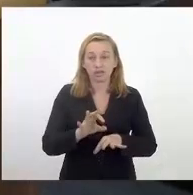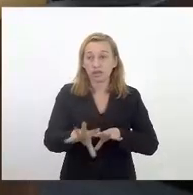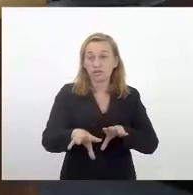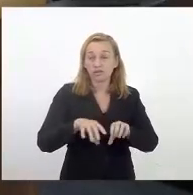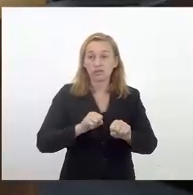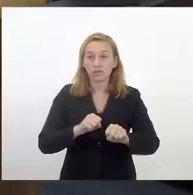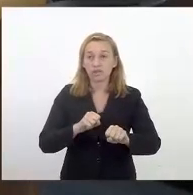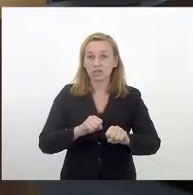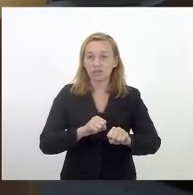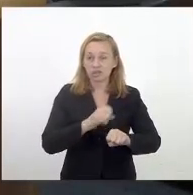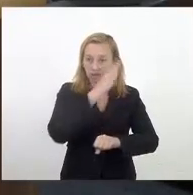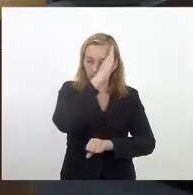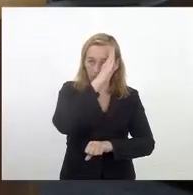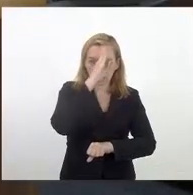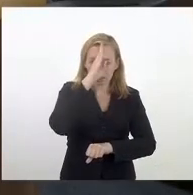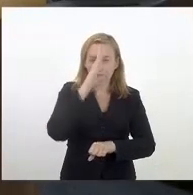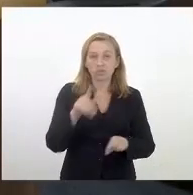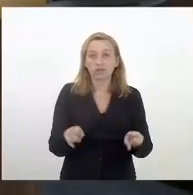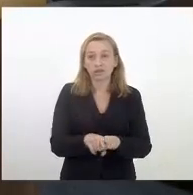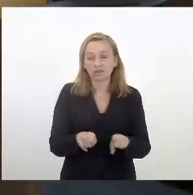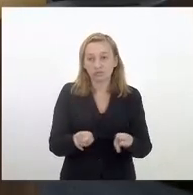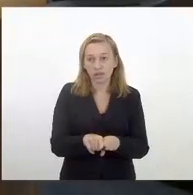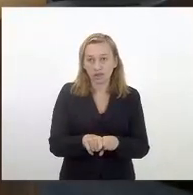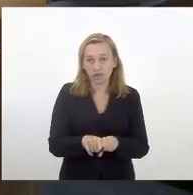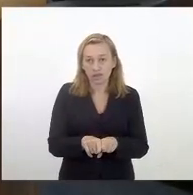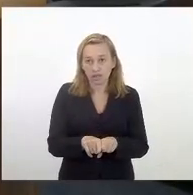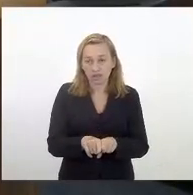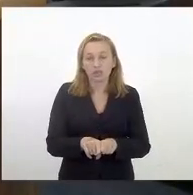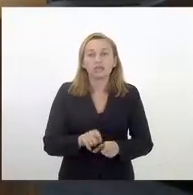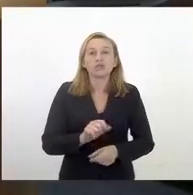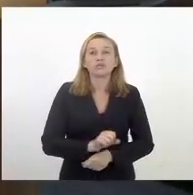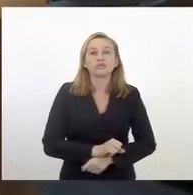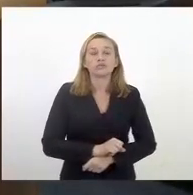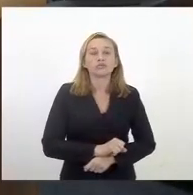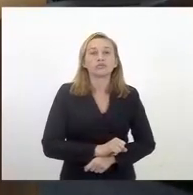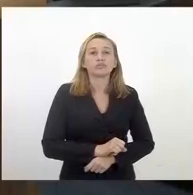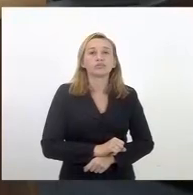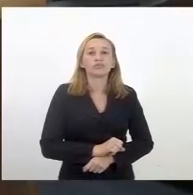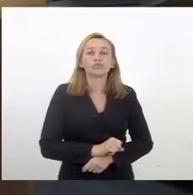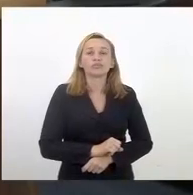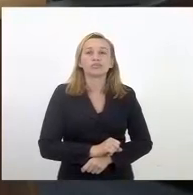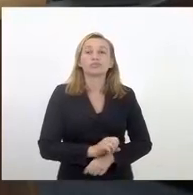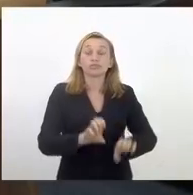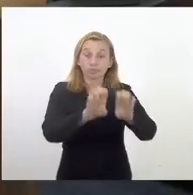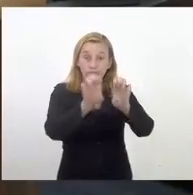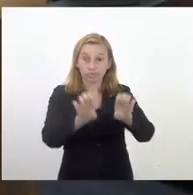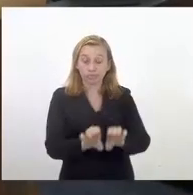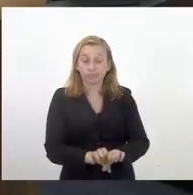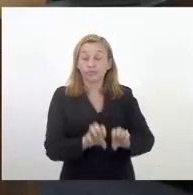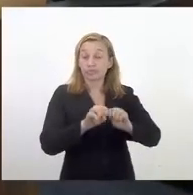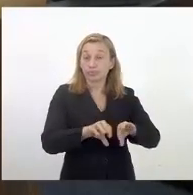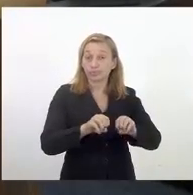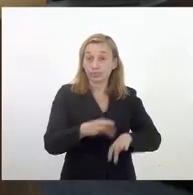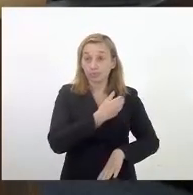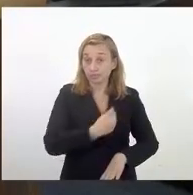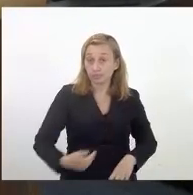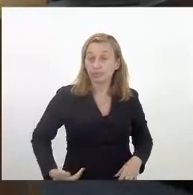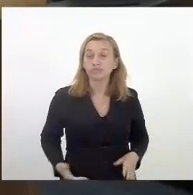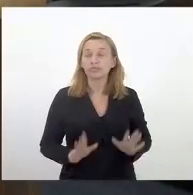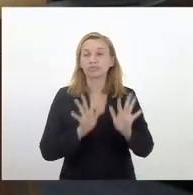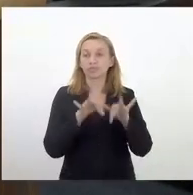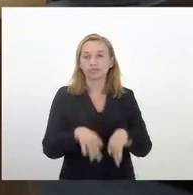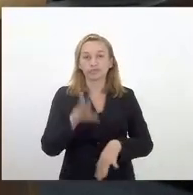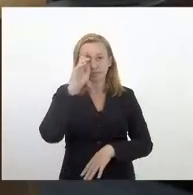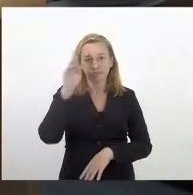formação acadêmica Nem mesmo através da da estrutura da educação pública mas para